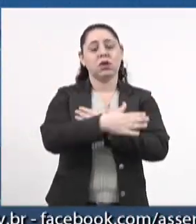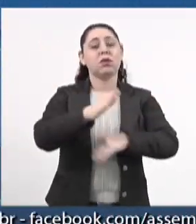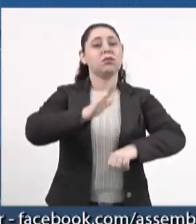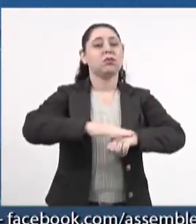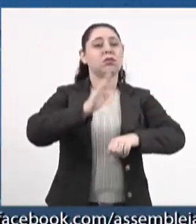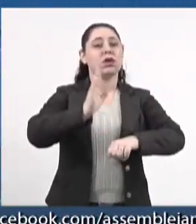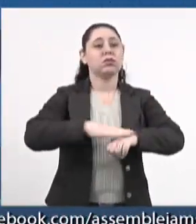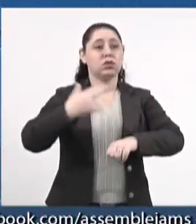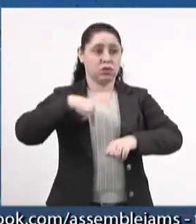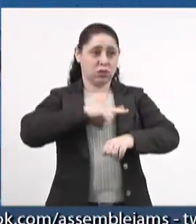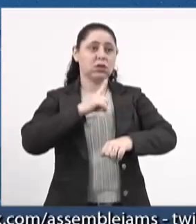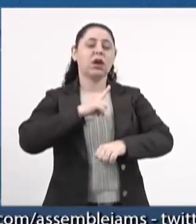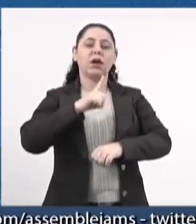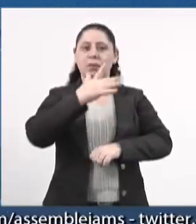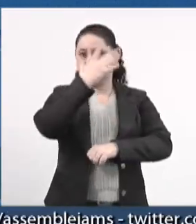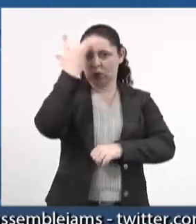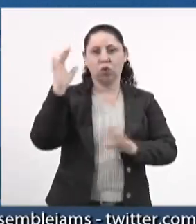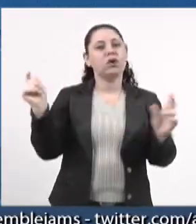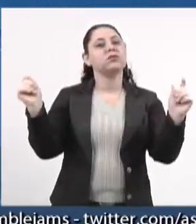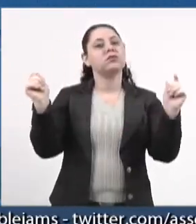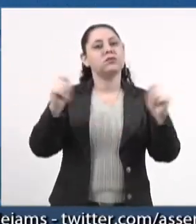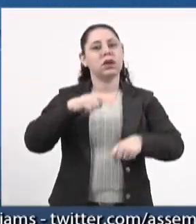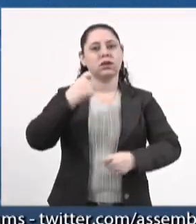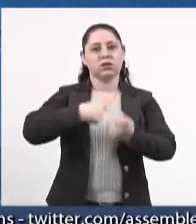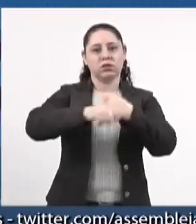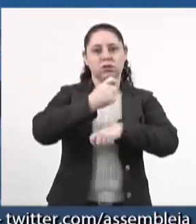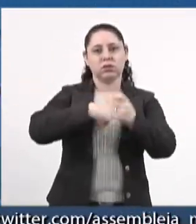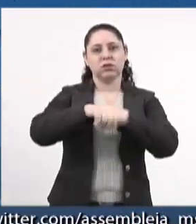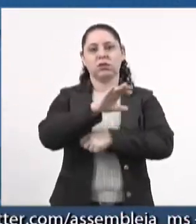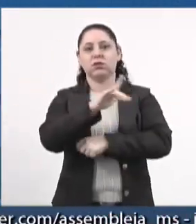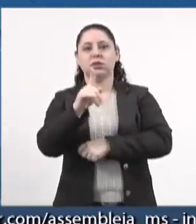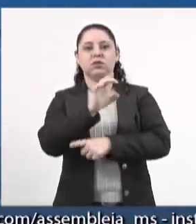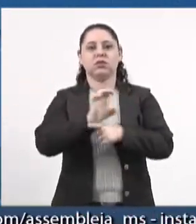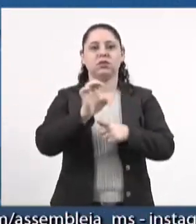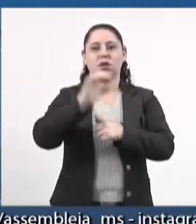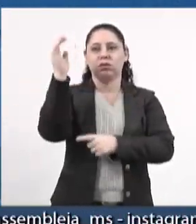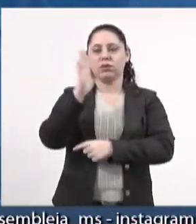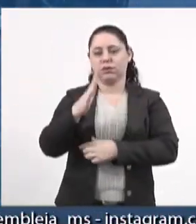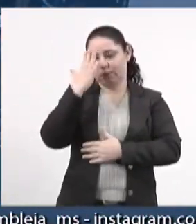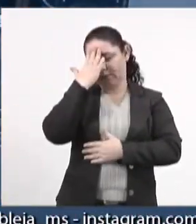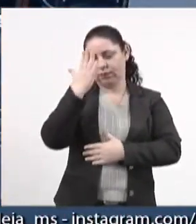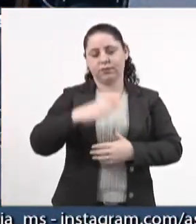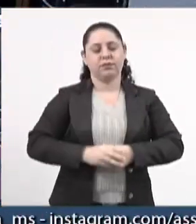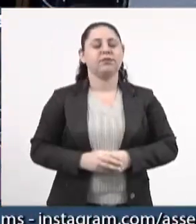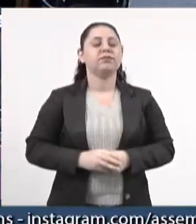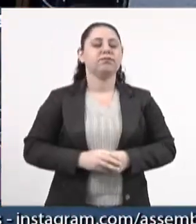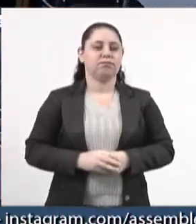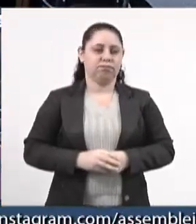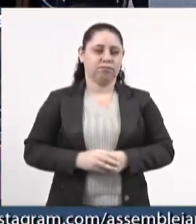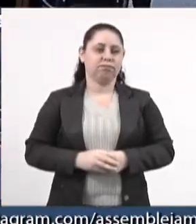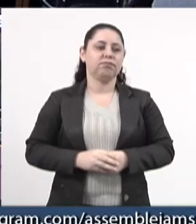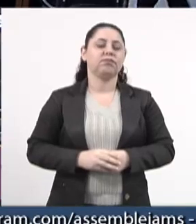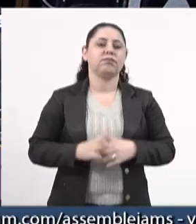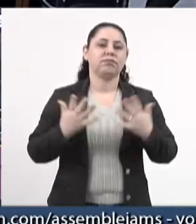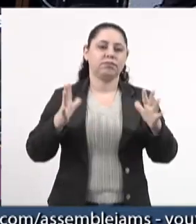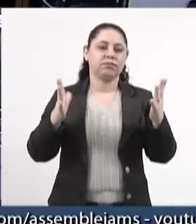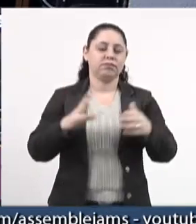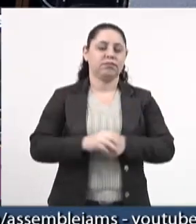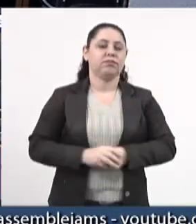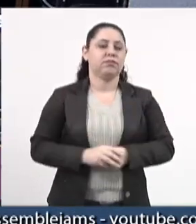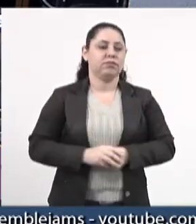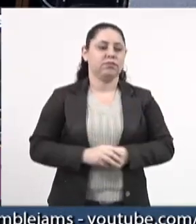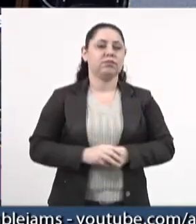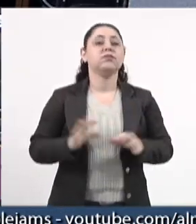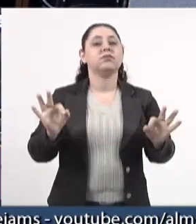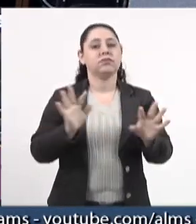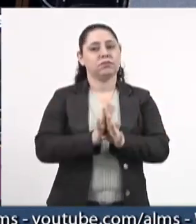vez mais para que a gente tenha pessoas bem preparadas para administrar Campo Grande, o Estado e o Brasil. Muito obrigado. Quero dizer que eu... Conclui, deputado Pedro